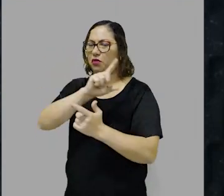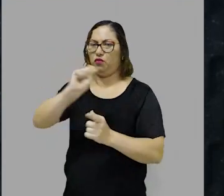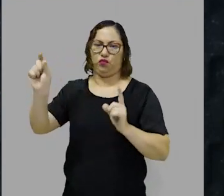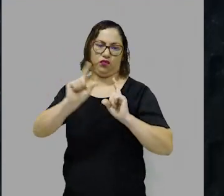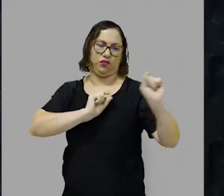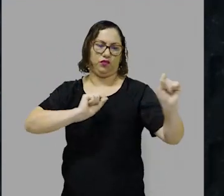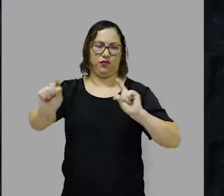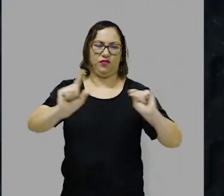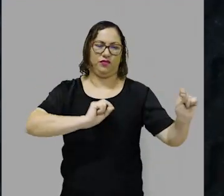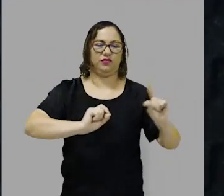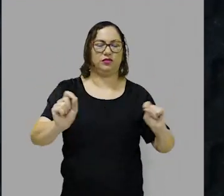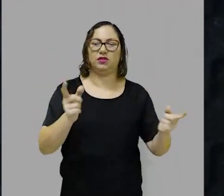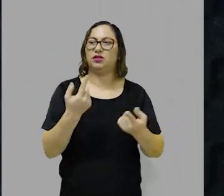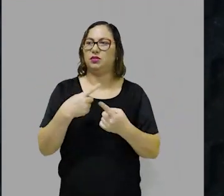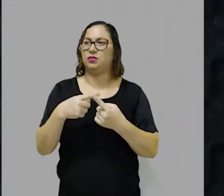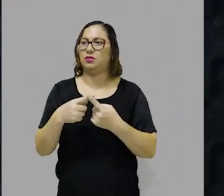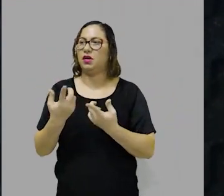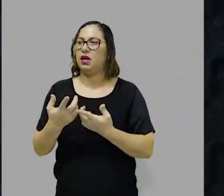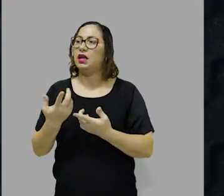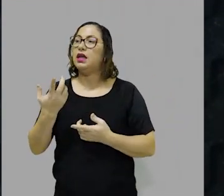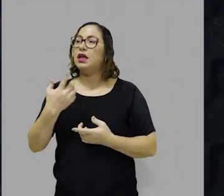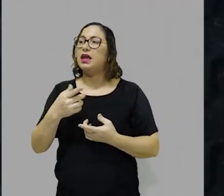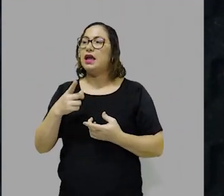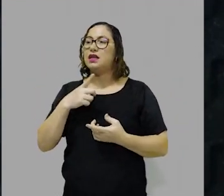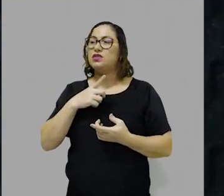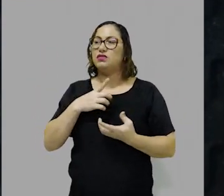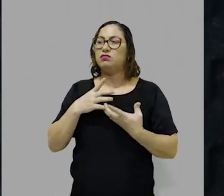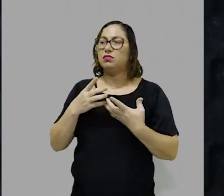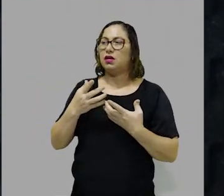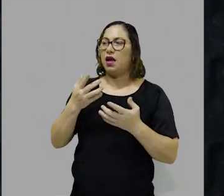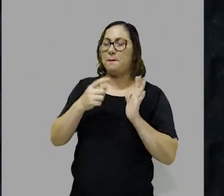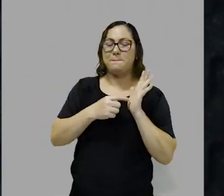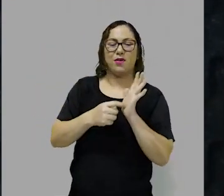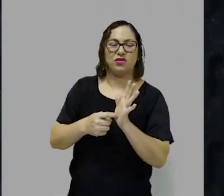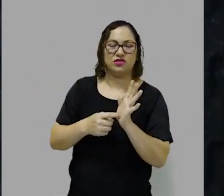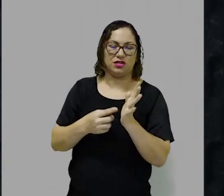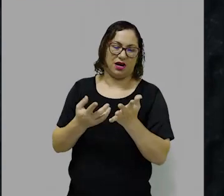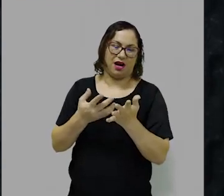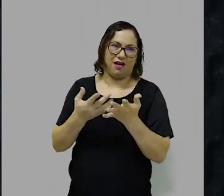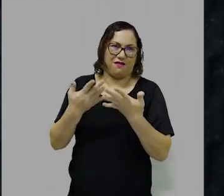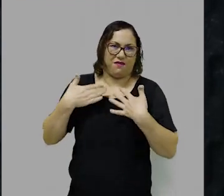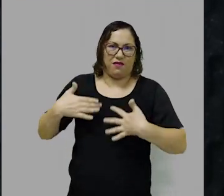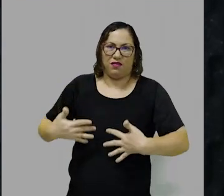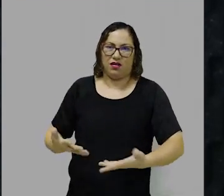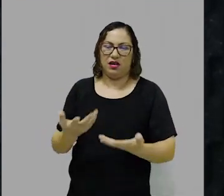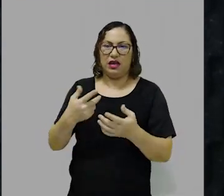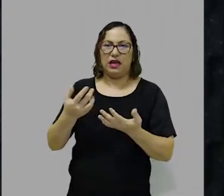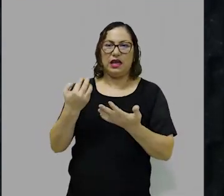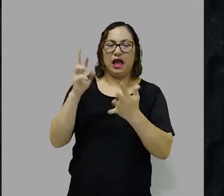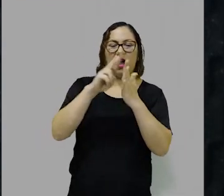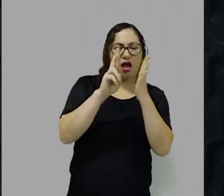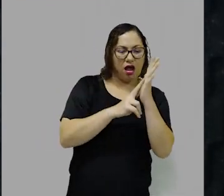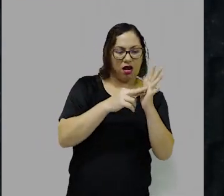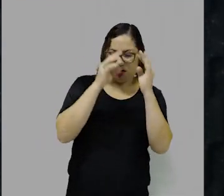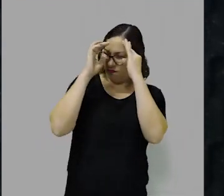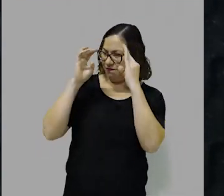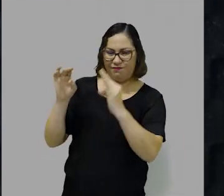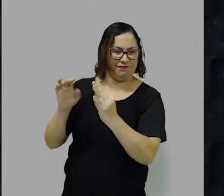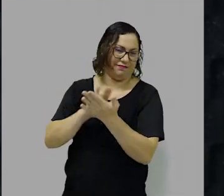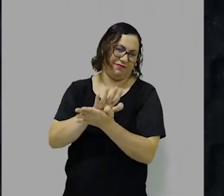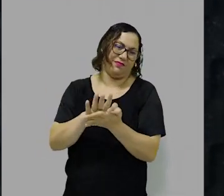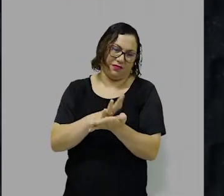outra cidade que ele morava, o pessoal caiu em cima porque tinha um peso muito grande. Então ele vai quebrando com todas as regras e os paradigmas da